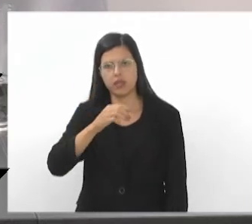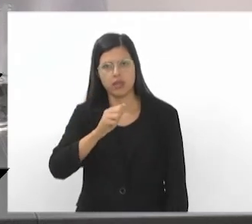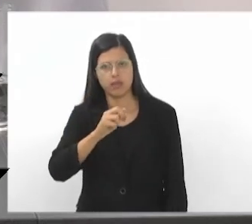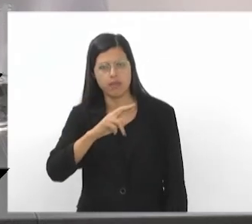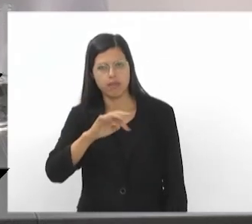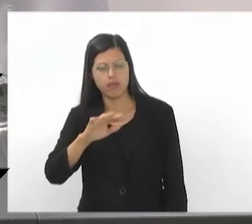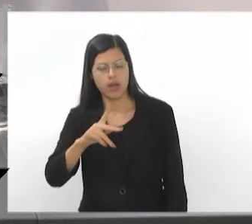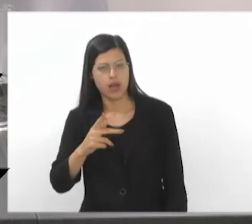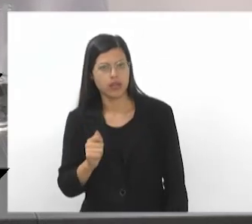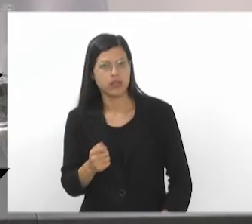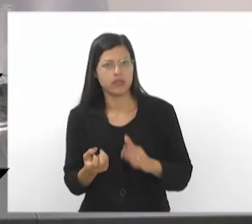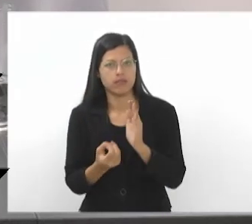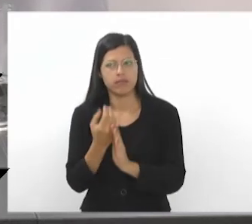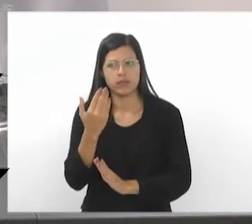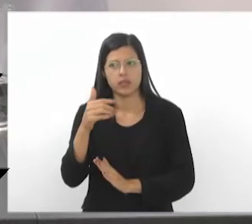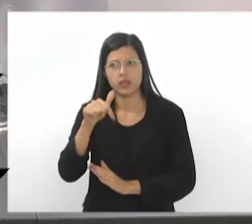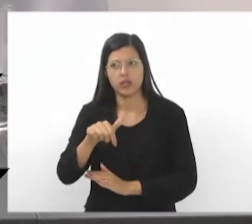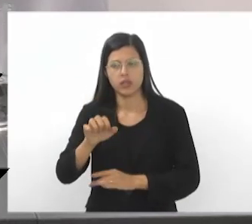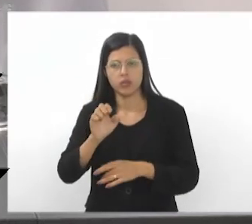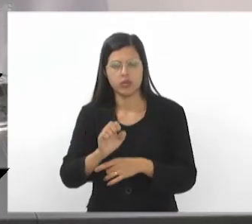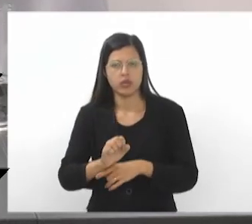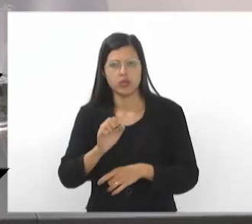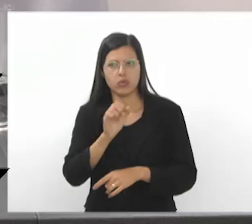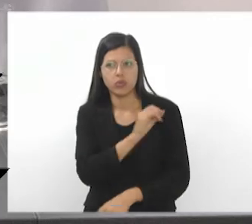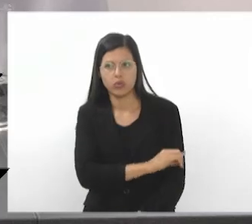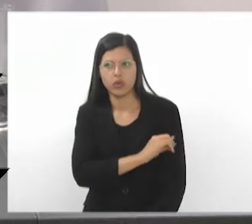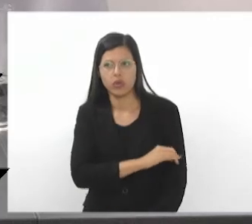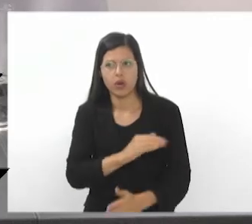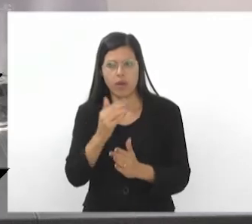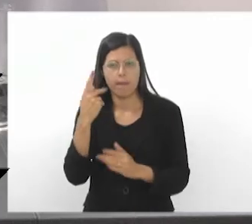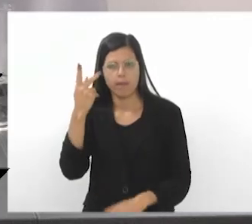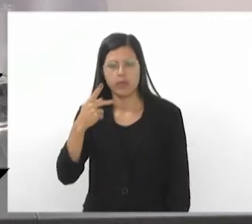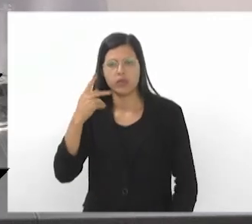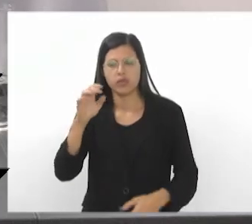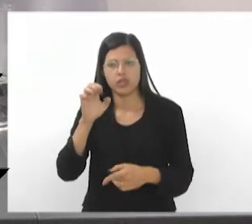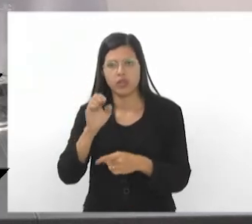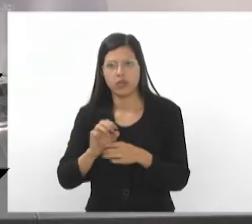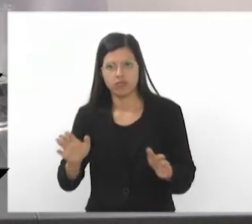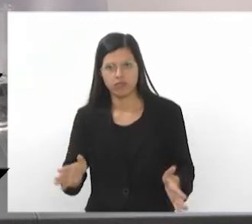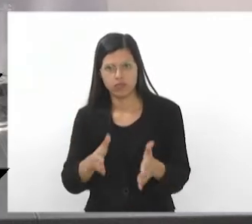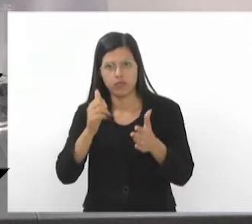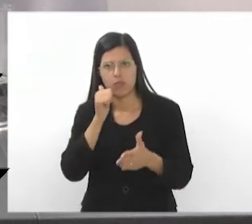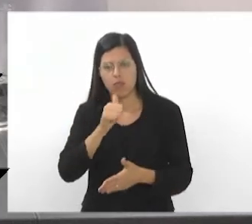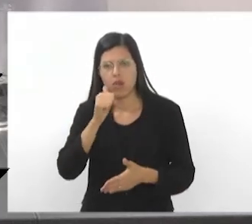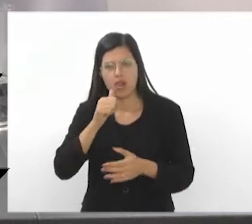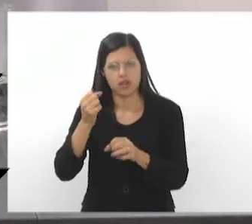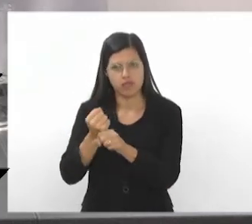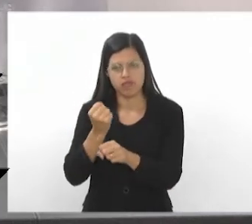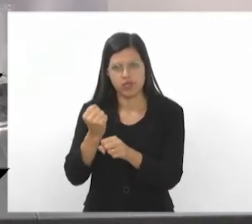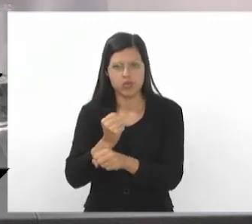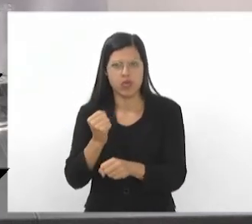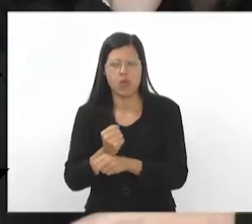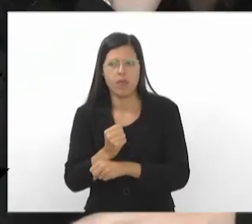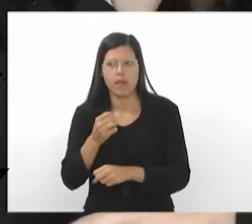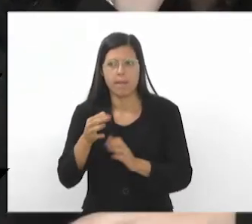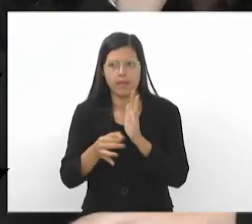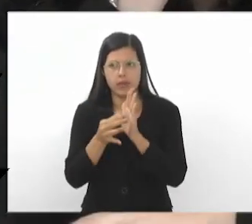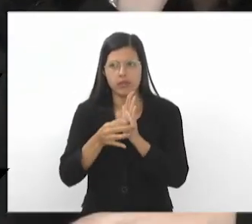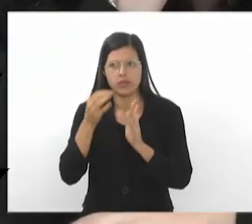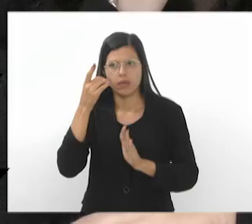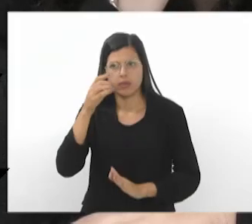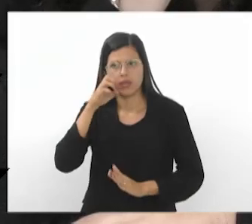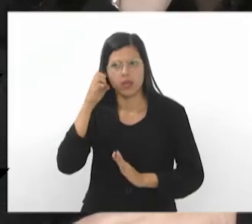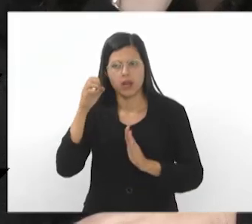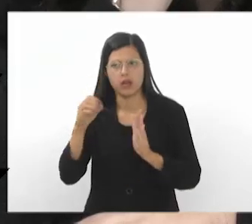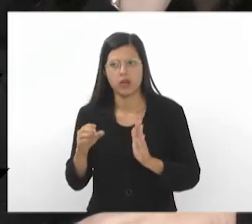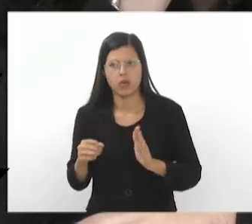institui no âmbito do Estado do Rio de Janeiro a política estadual de incentivo às mulheres na construção civil. Para aparecer, a deputada Élica Takimoto.